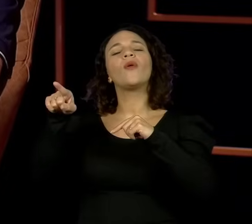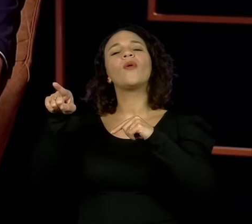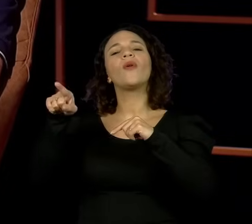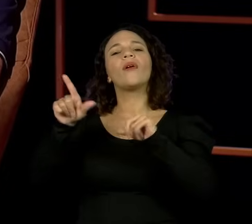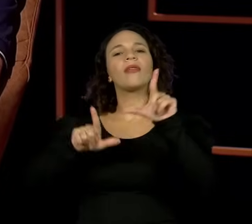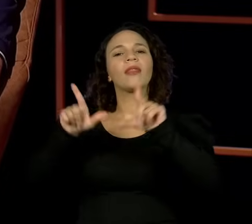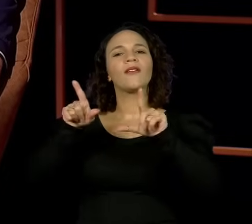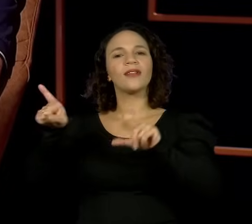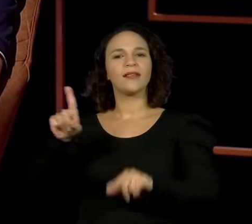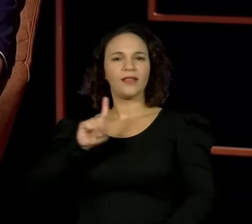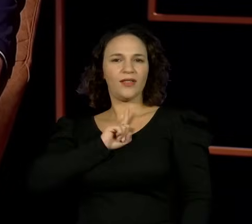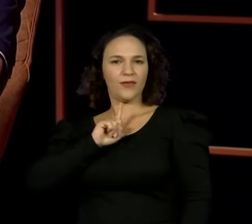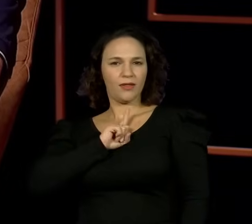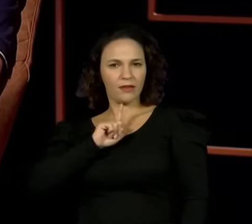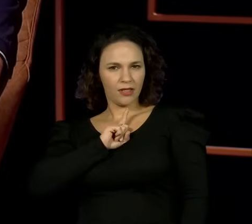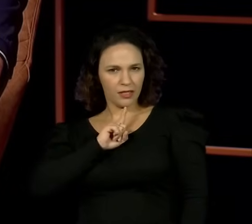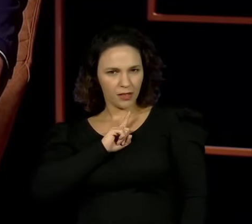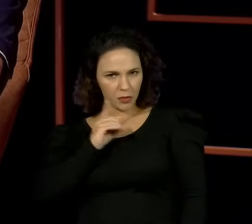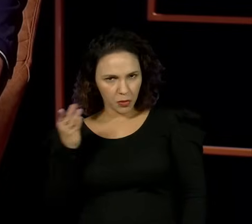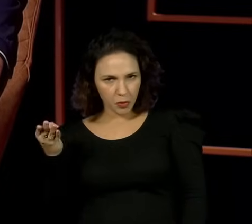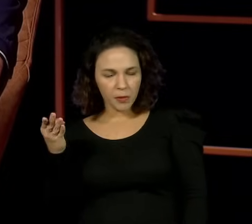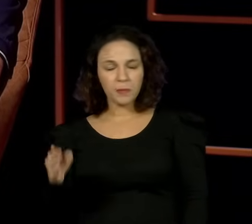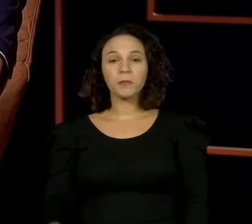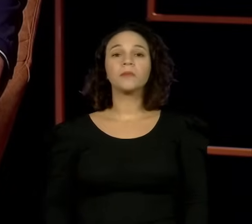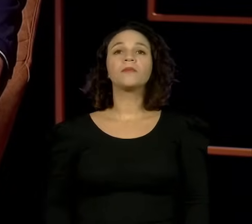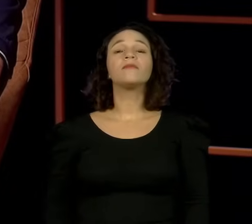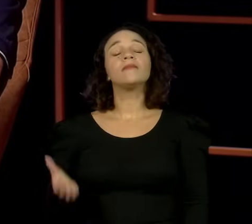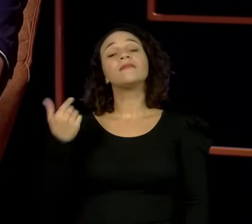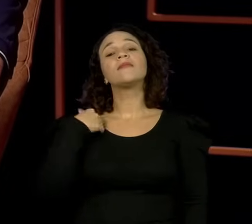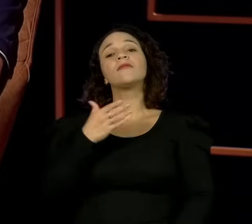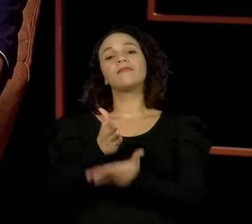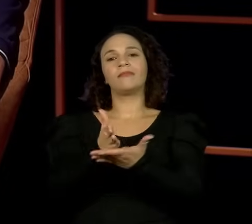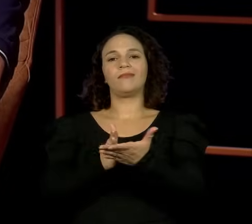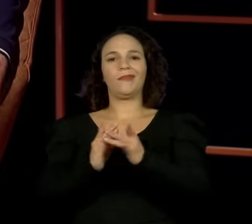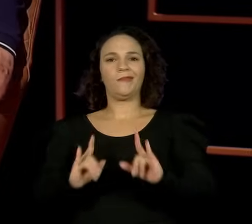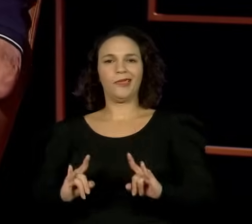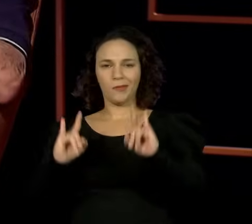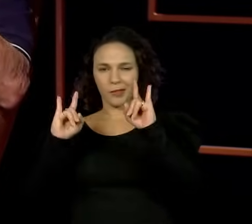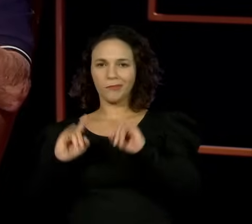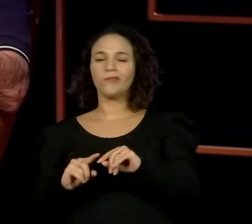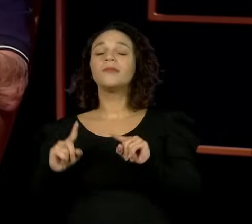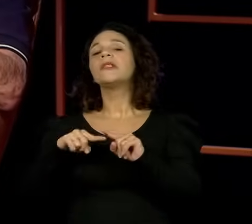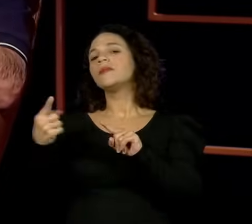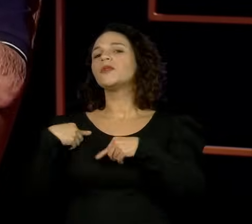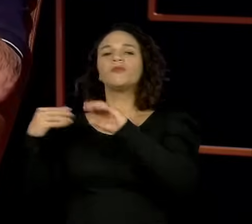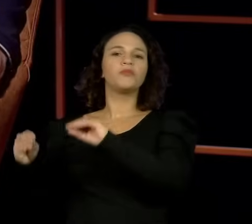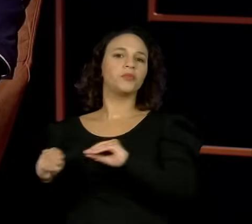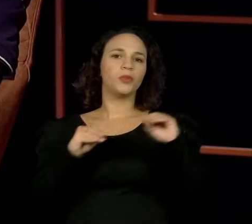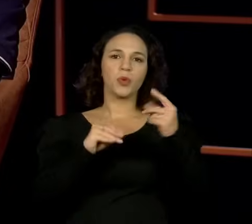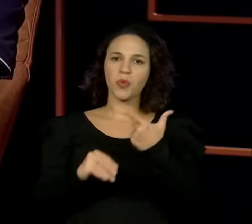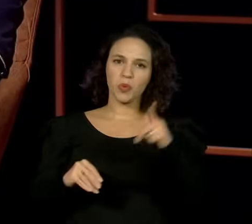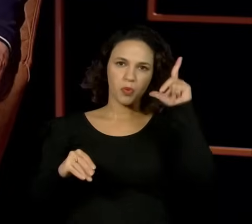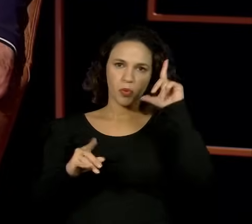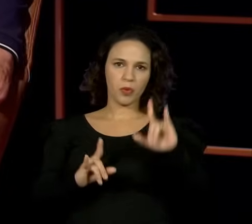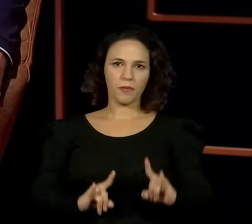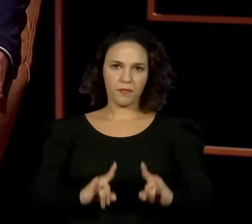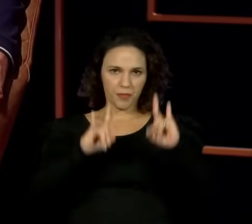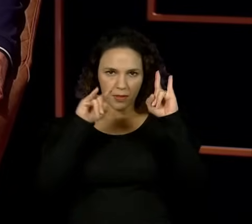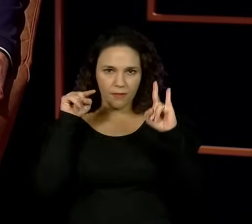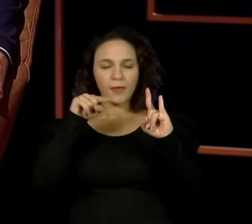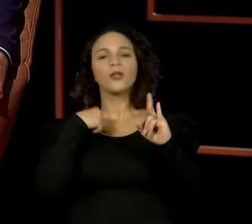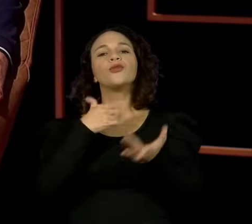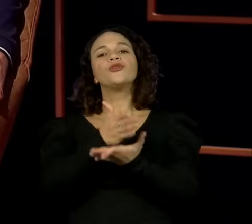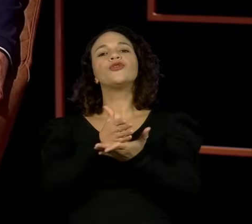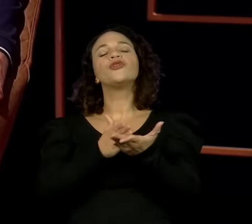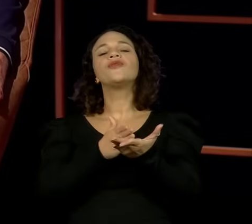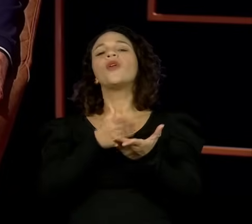Santos. E eu dividi um apartamento com ele. Mas aí depois eu mudei para um apartamento com